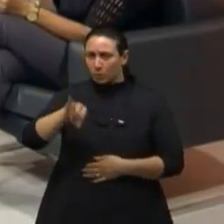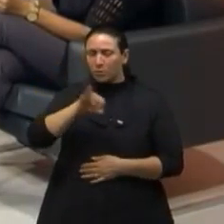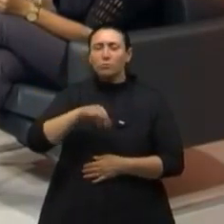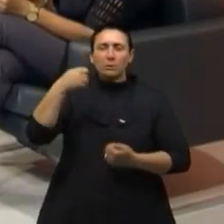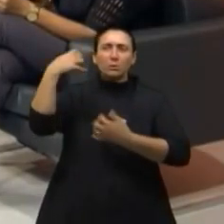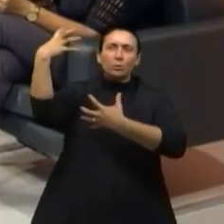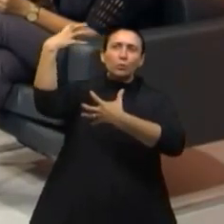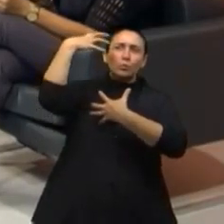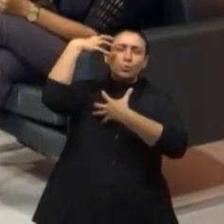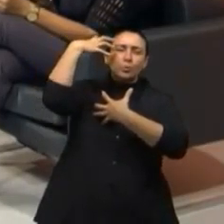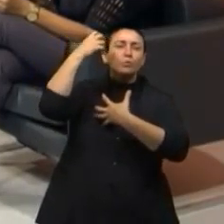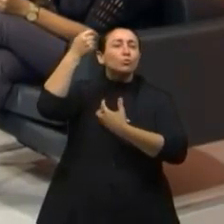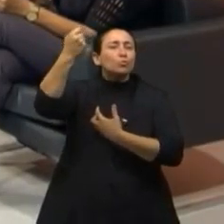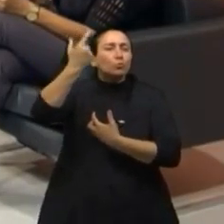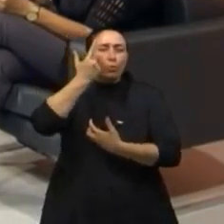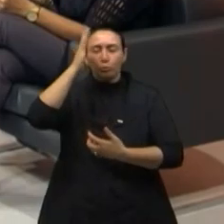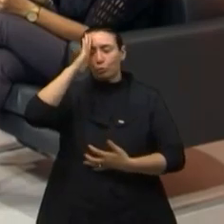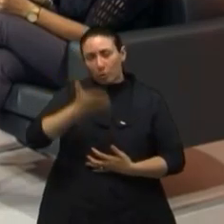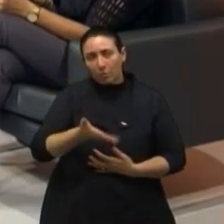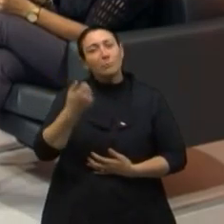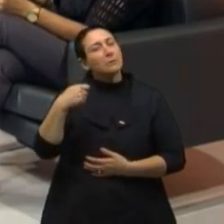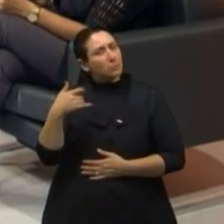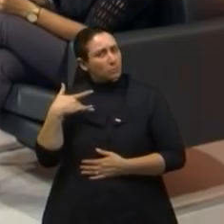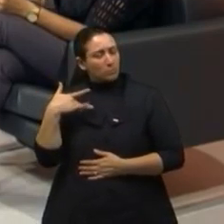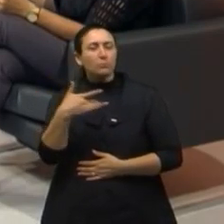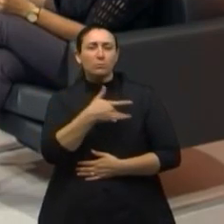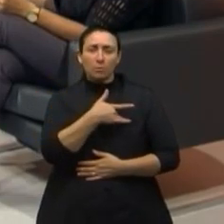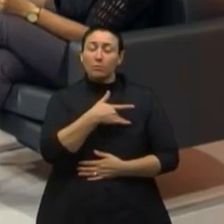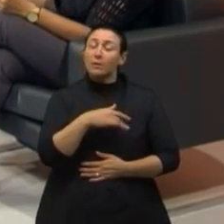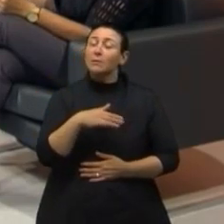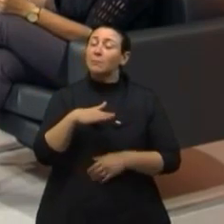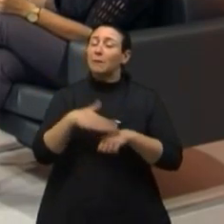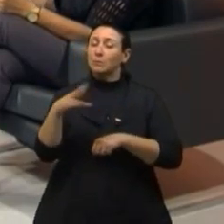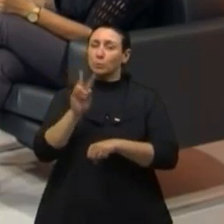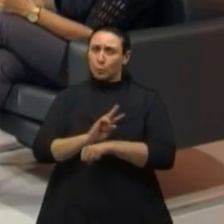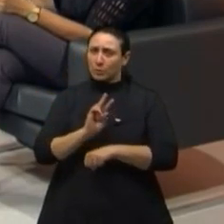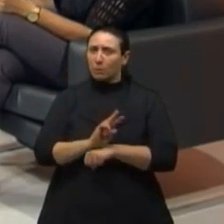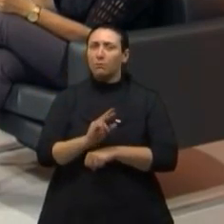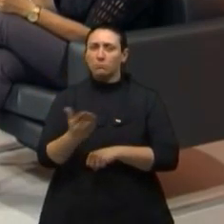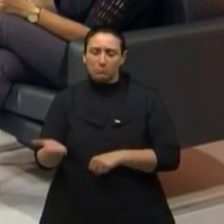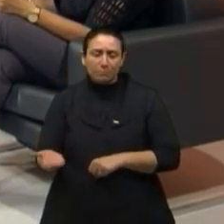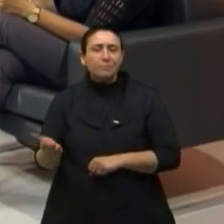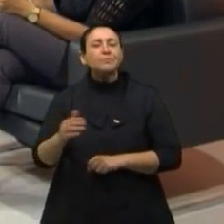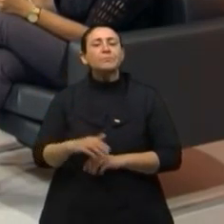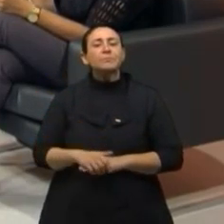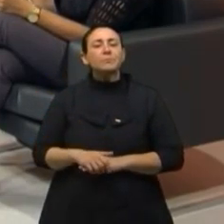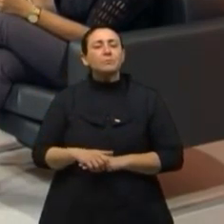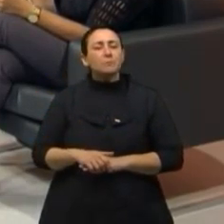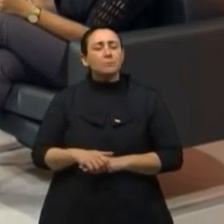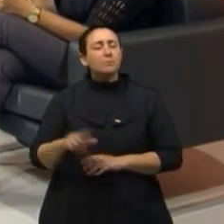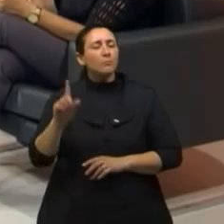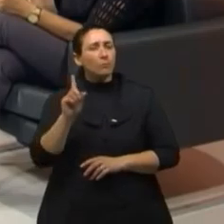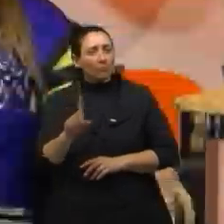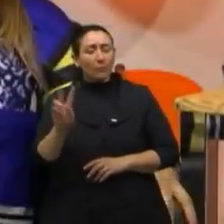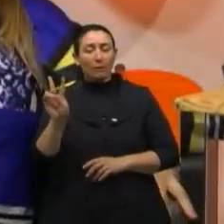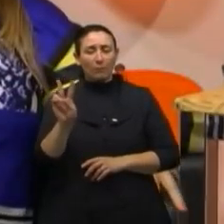na Claro Então tem que manter a saúde e ter muito mais cuidado uhum não é então a vitamina